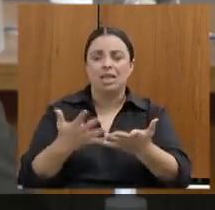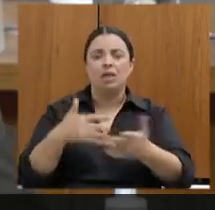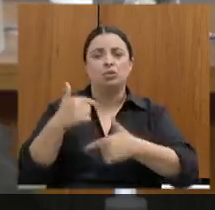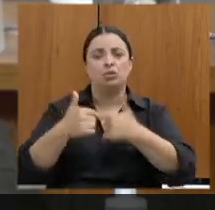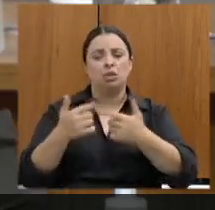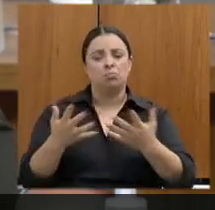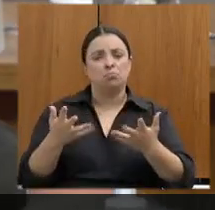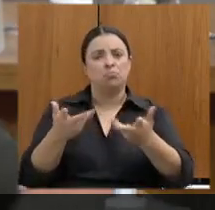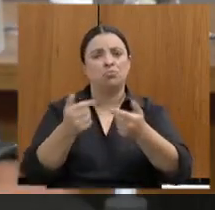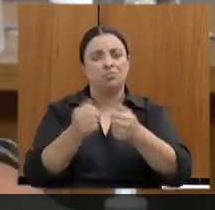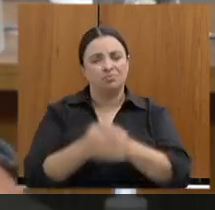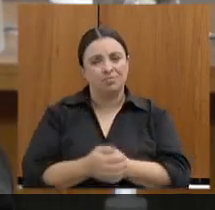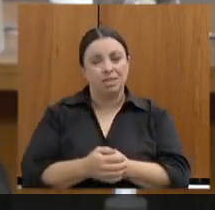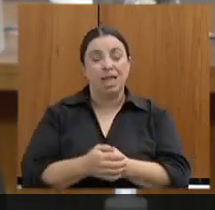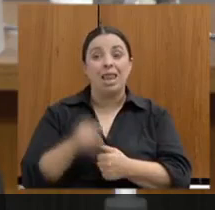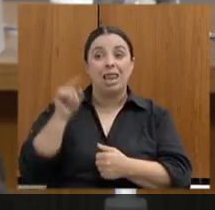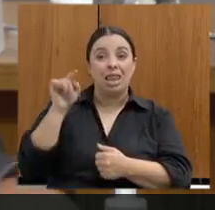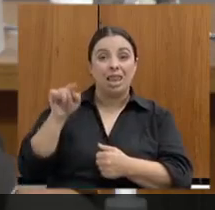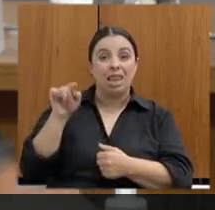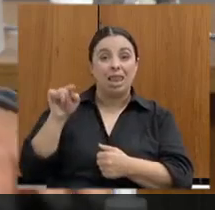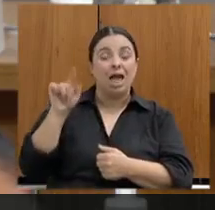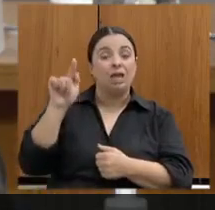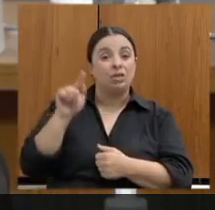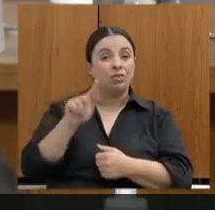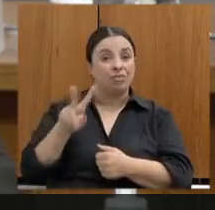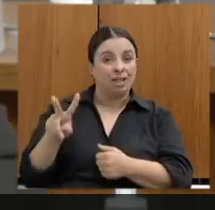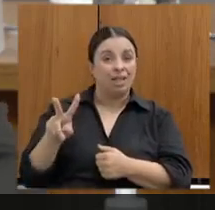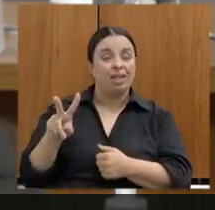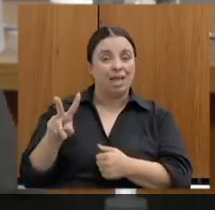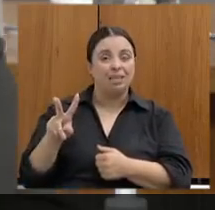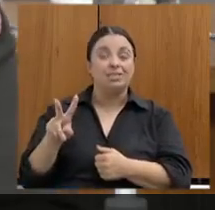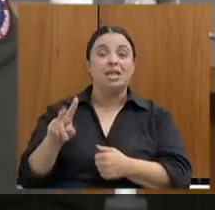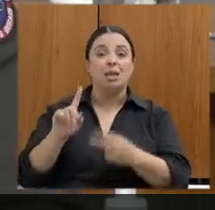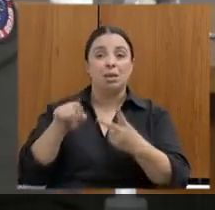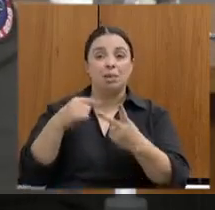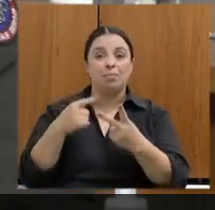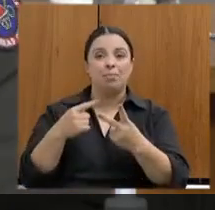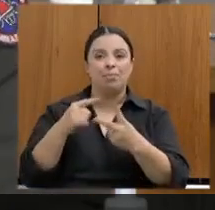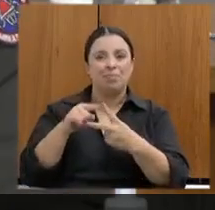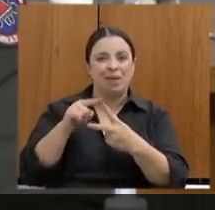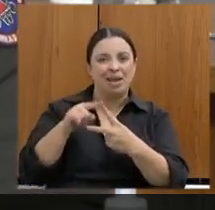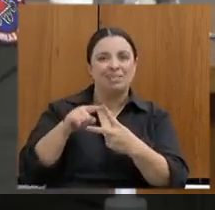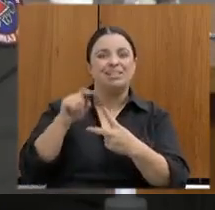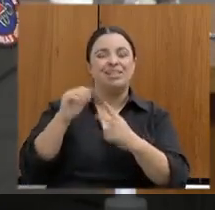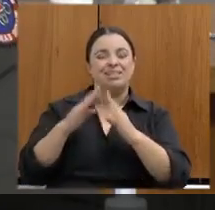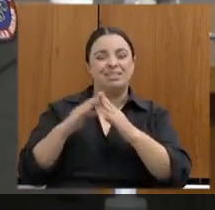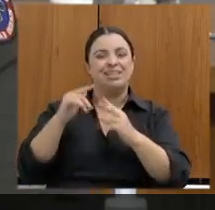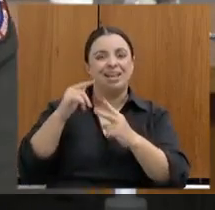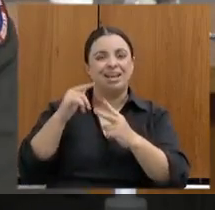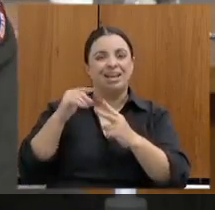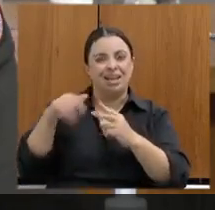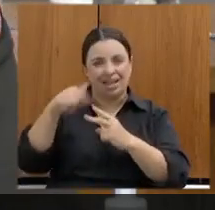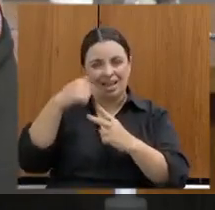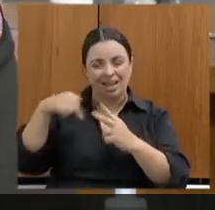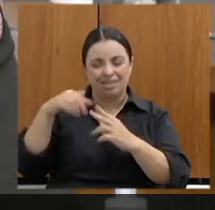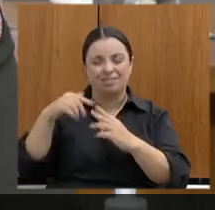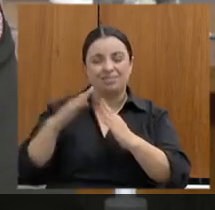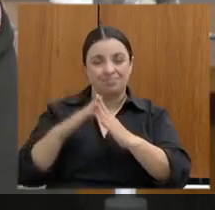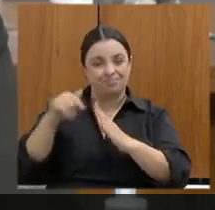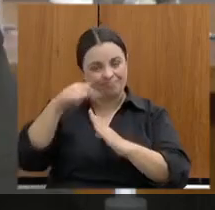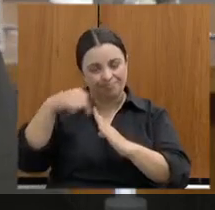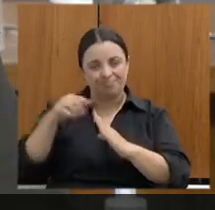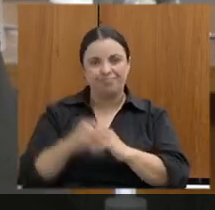no mercado central do mercado de Valadares e na Santa Casa no que se refere à pergunta da senhora